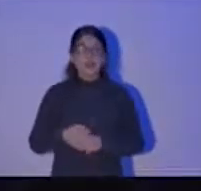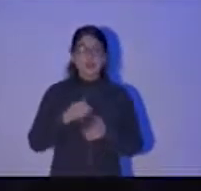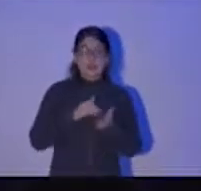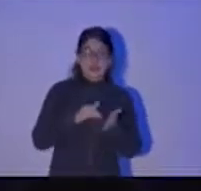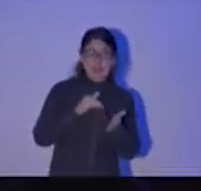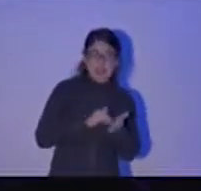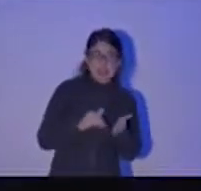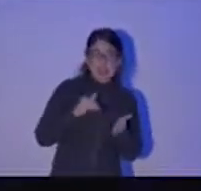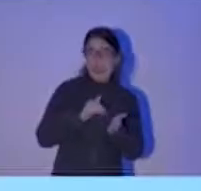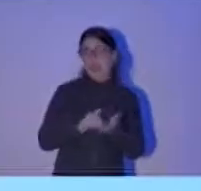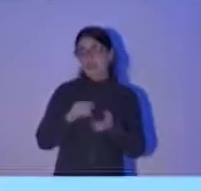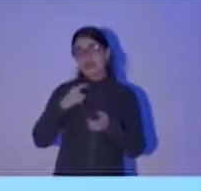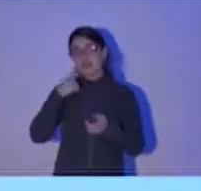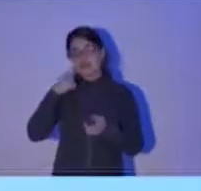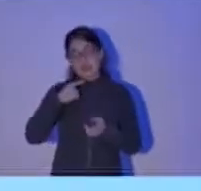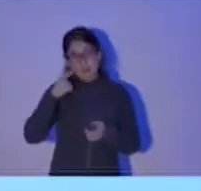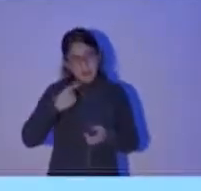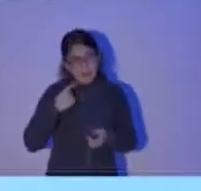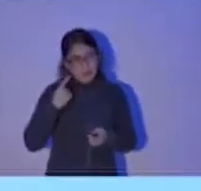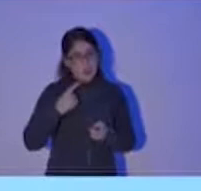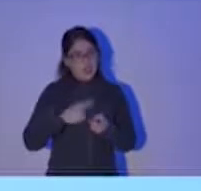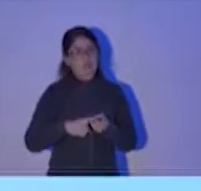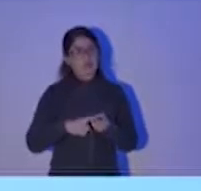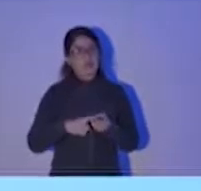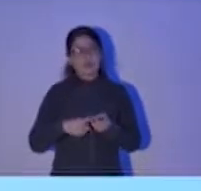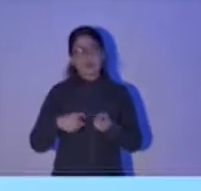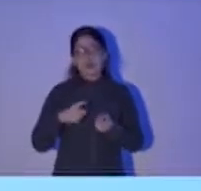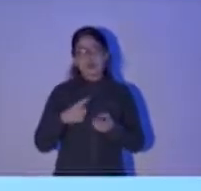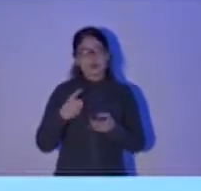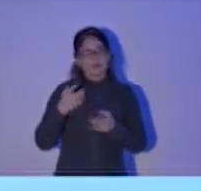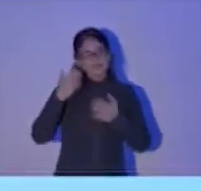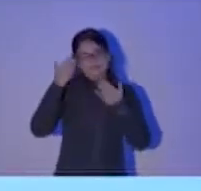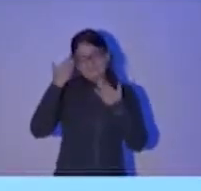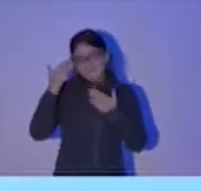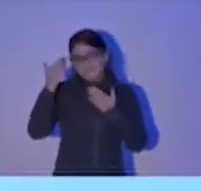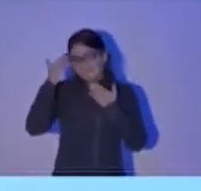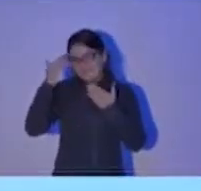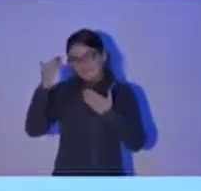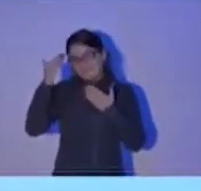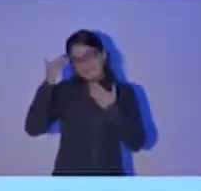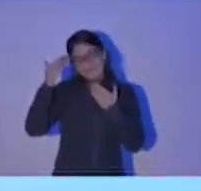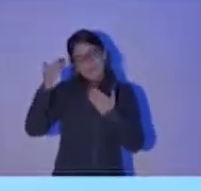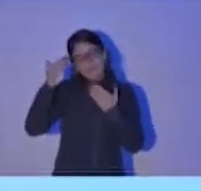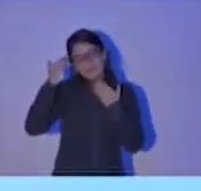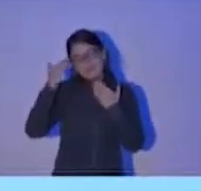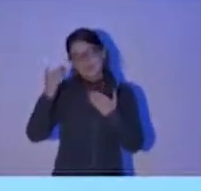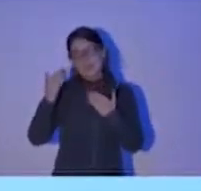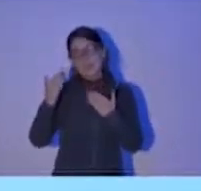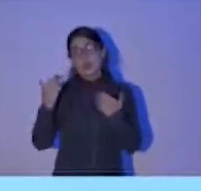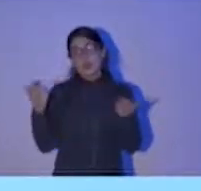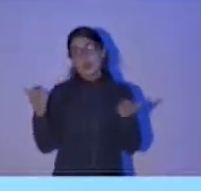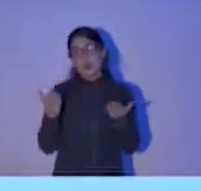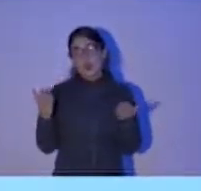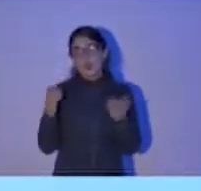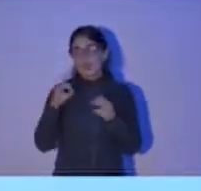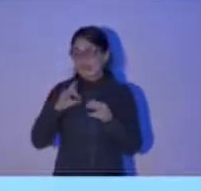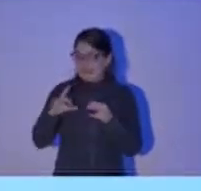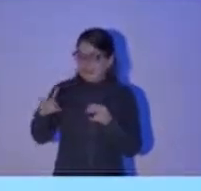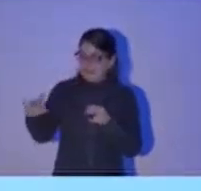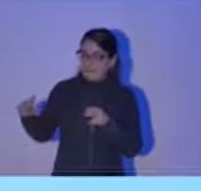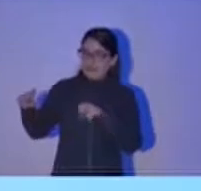Secretários, deputado, muito, muito obrigada pela presença de vocês aqui hoje. Eu sei que